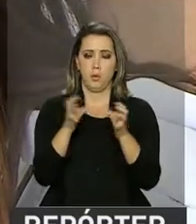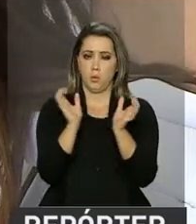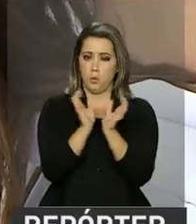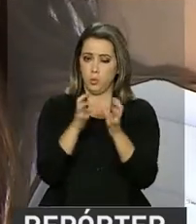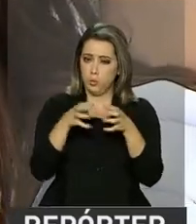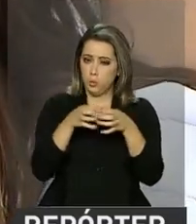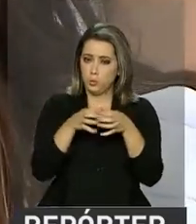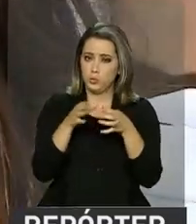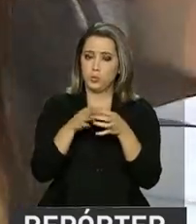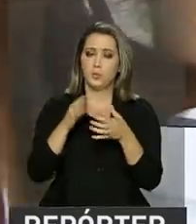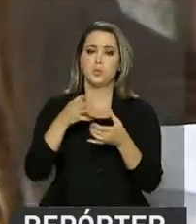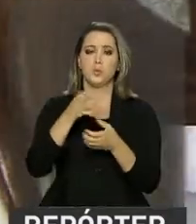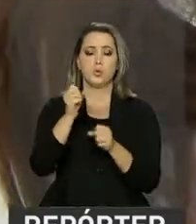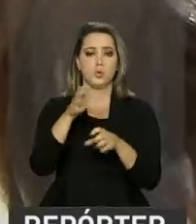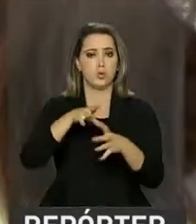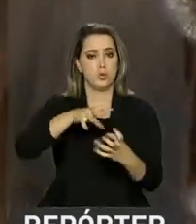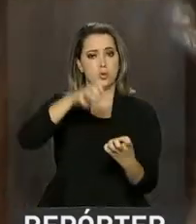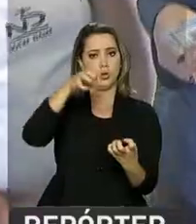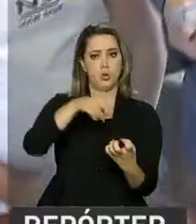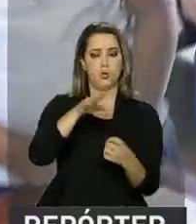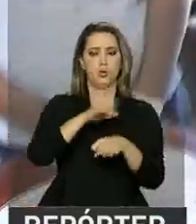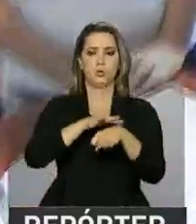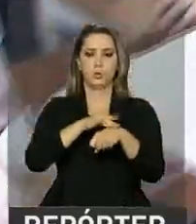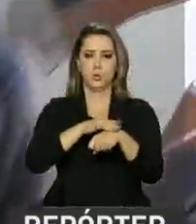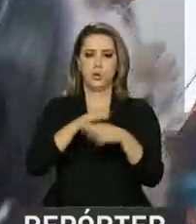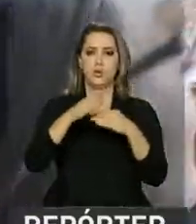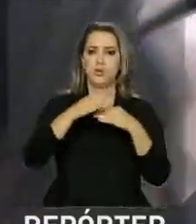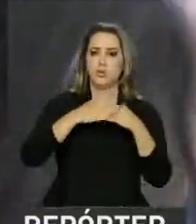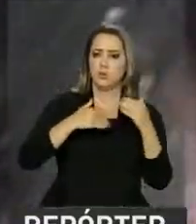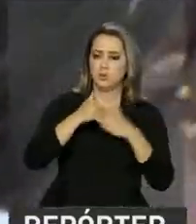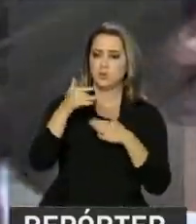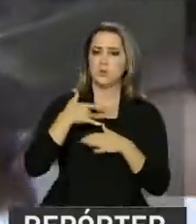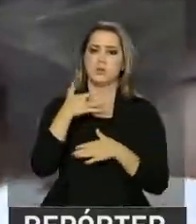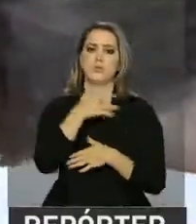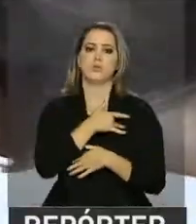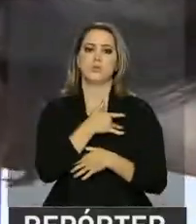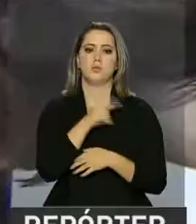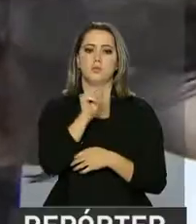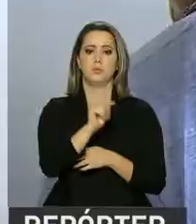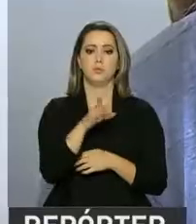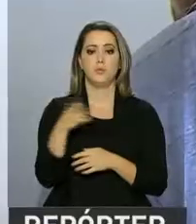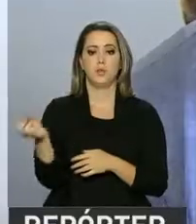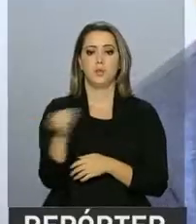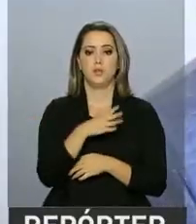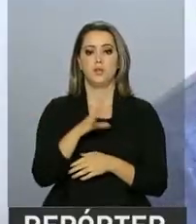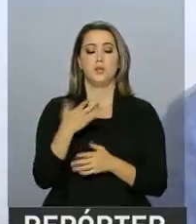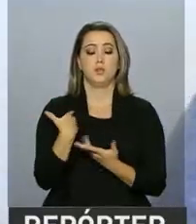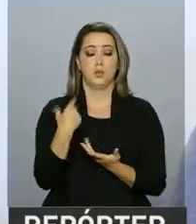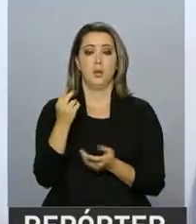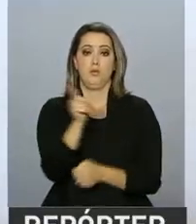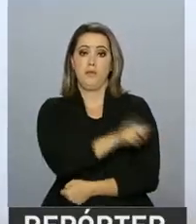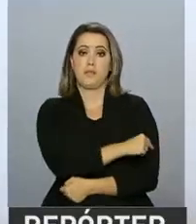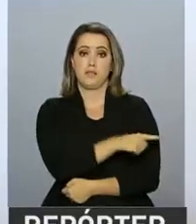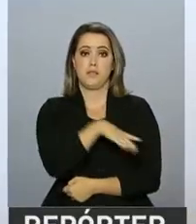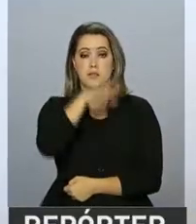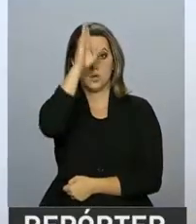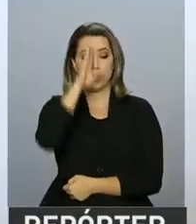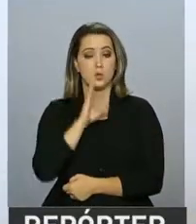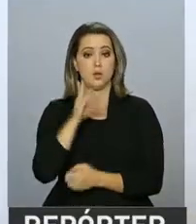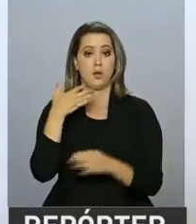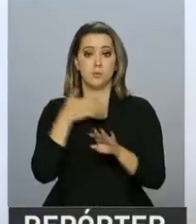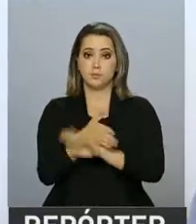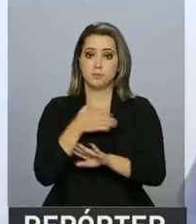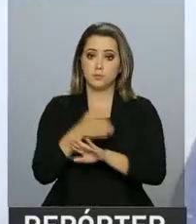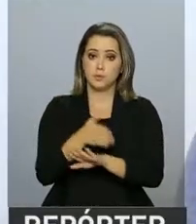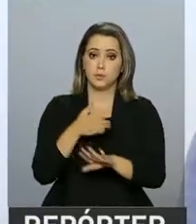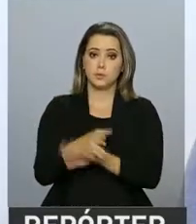e pessoas com doenças crônicas a novidade de poder se vacinar de graça fez com que as duas fossem correndo para o posto